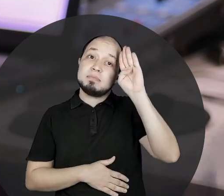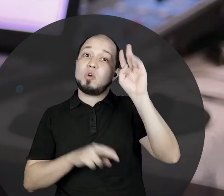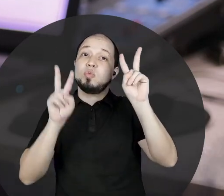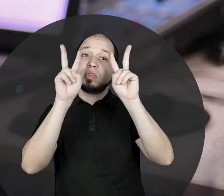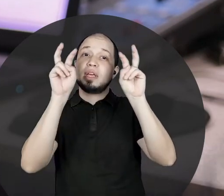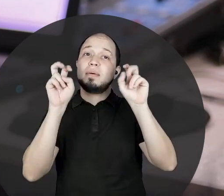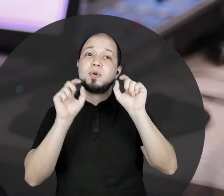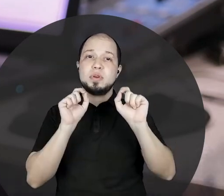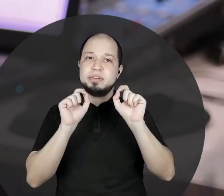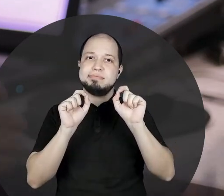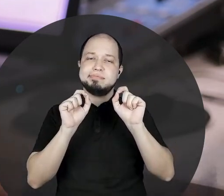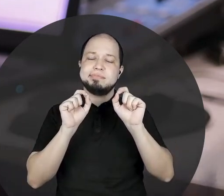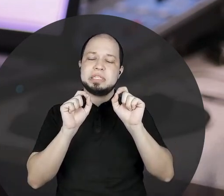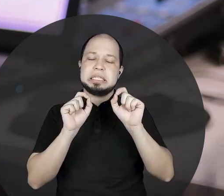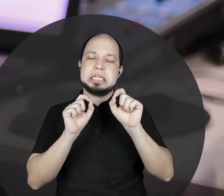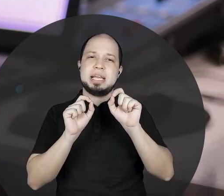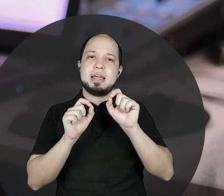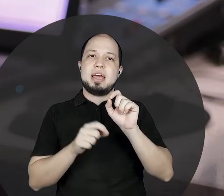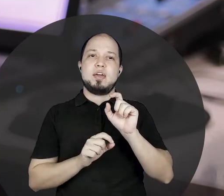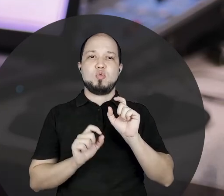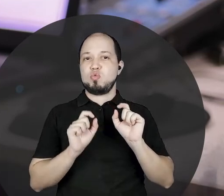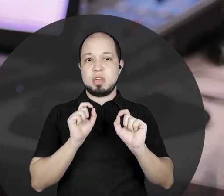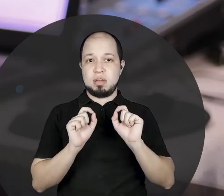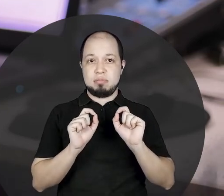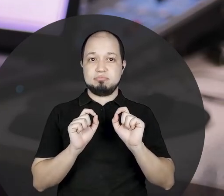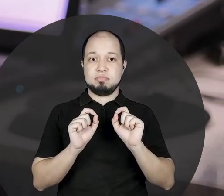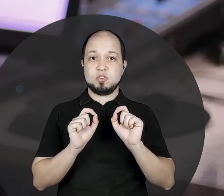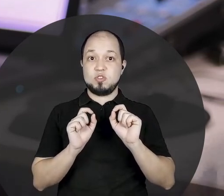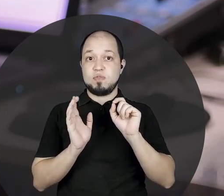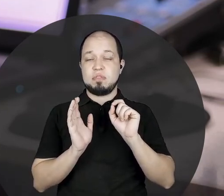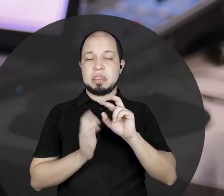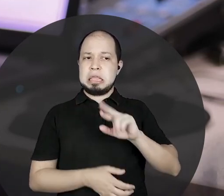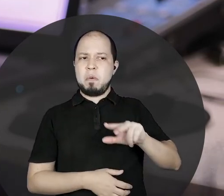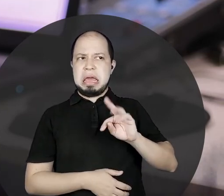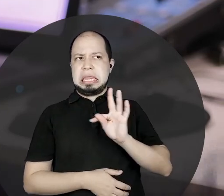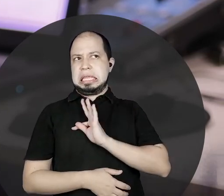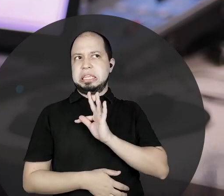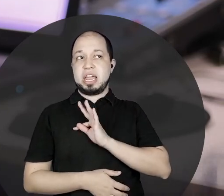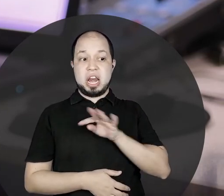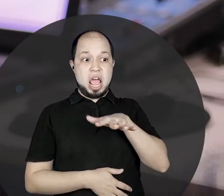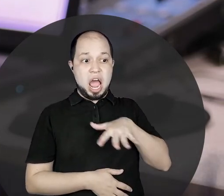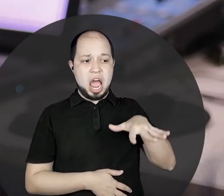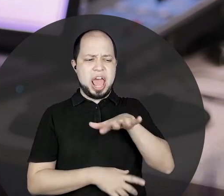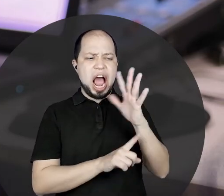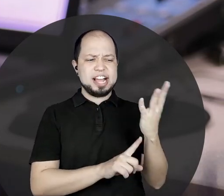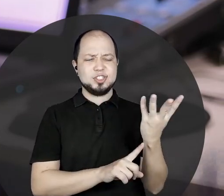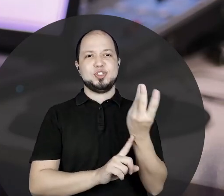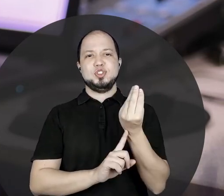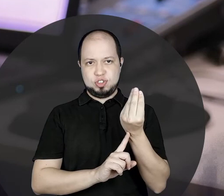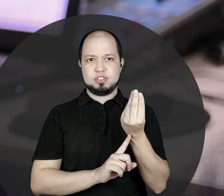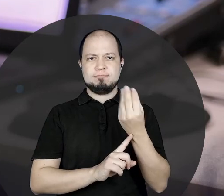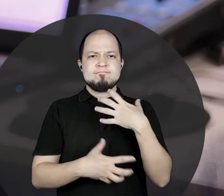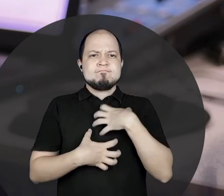o que é o tema de hoje? Se não essa parte técnica especificamente, é sobre o quê? É sobre uma parte mais do viés artístico, né?